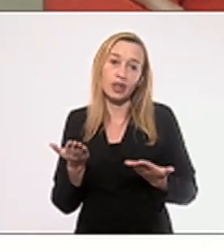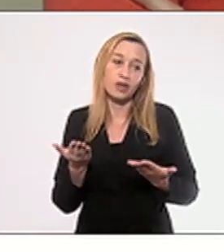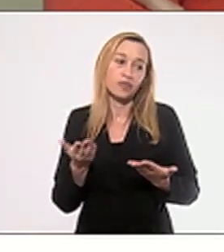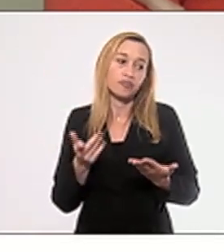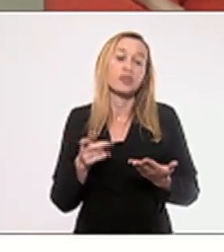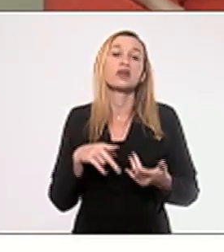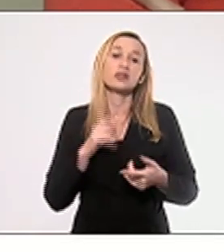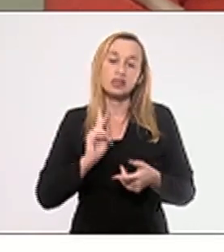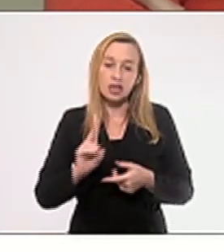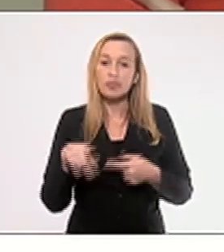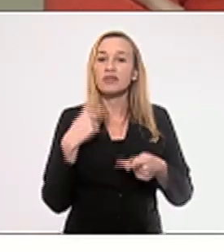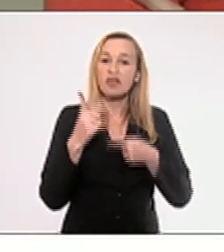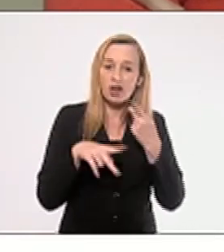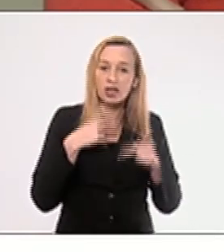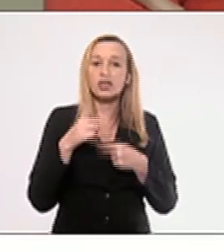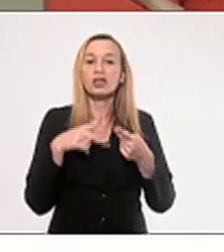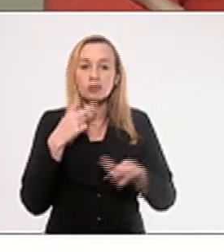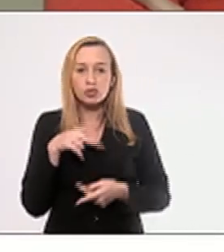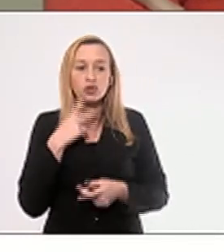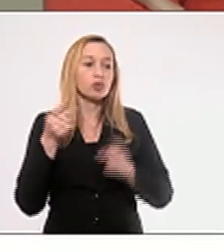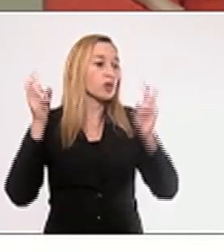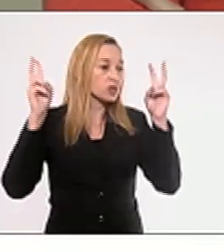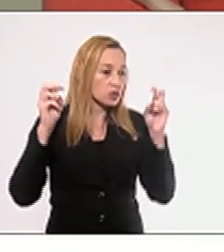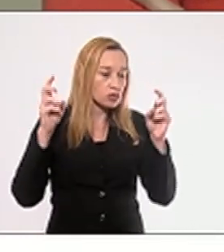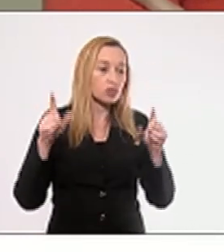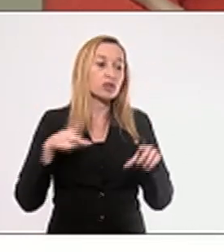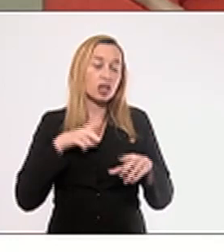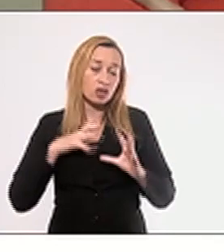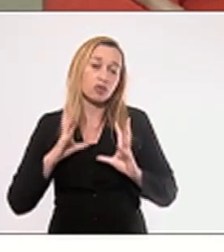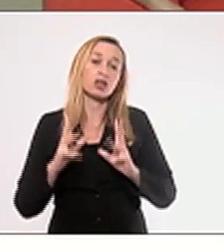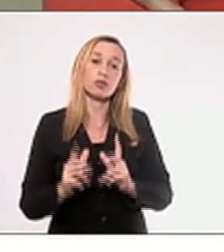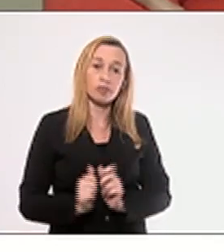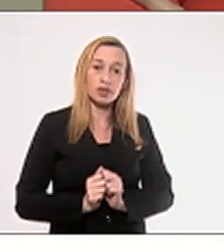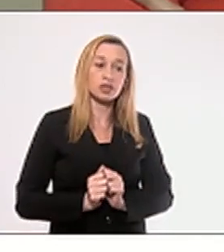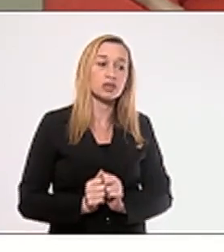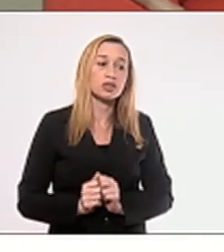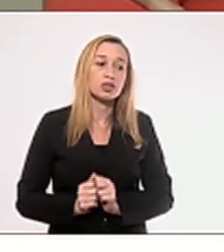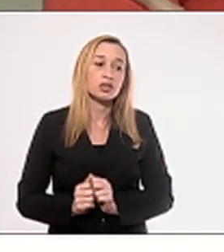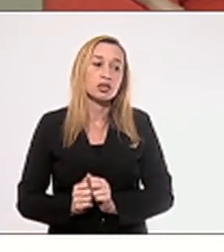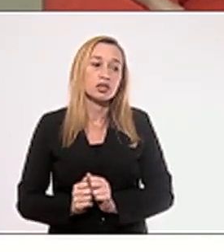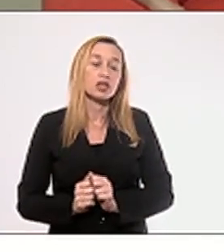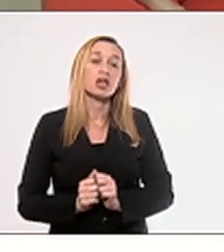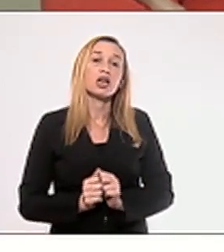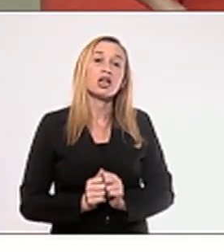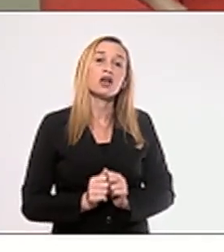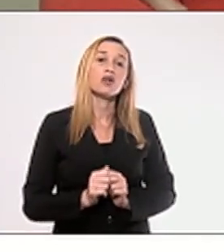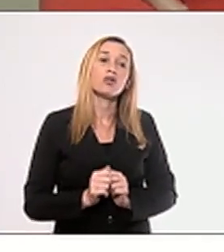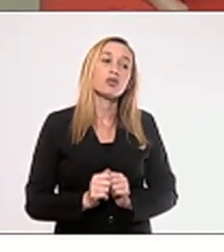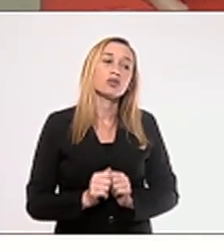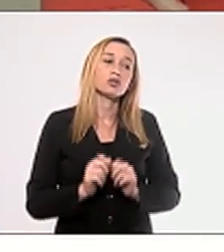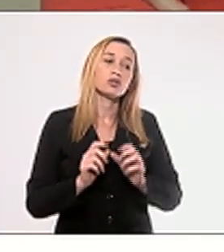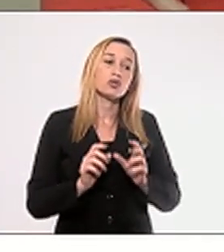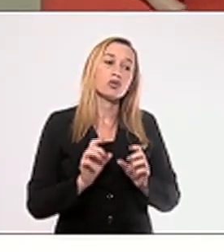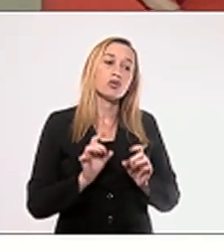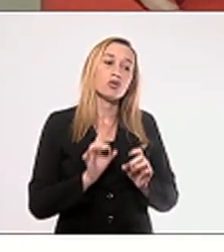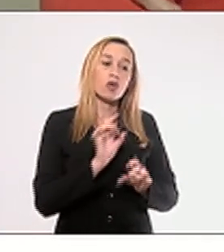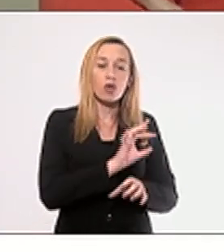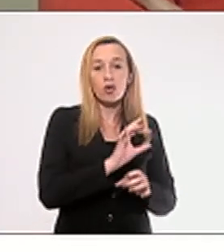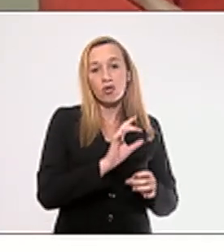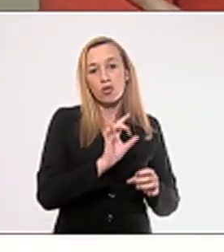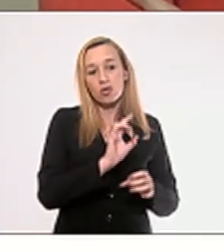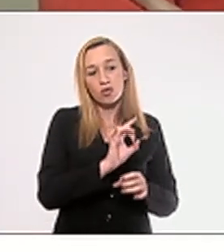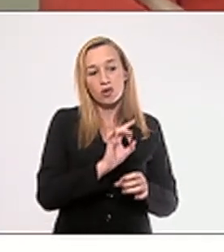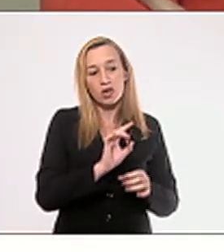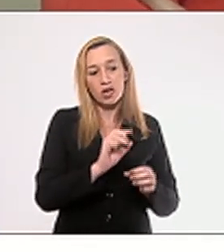meia recorrente, né, com relação ao ar, mas a SEDAI ela tem um tratamento. Ela instala as ventosas nos pontos estratégicos.